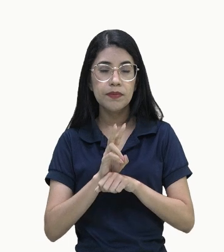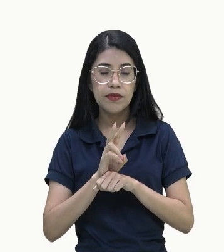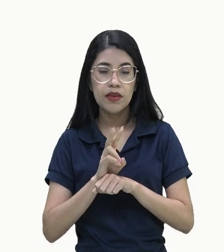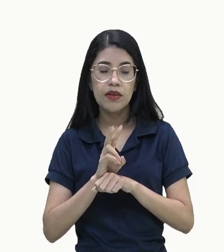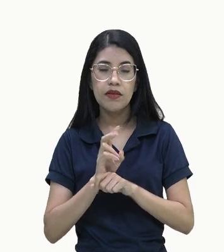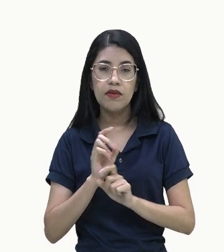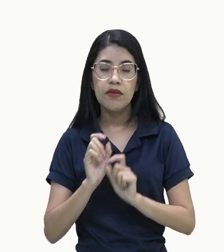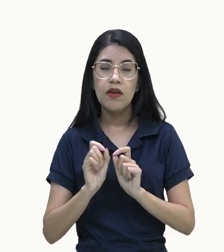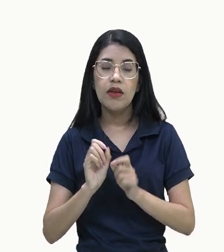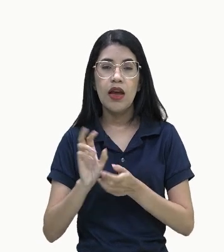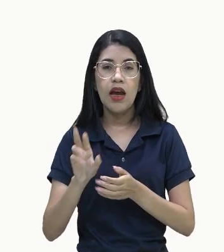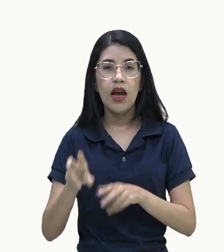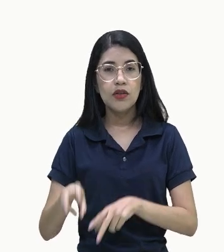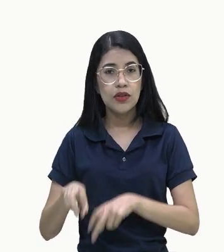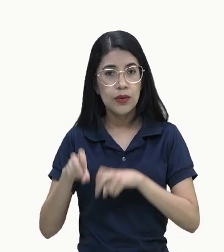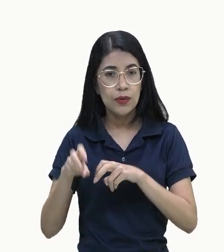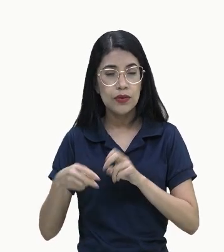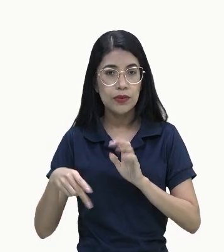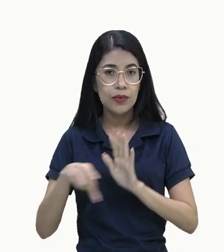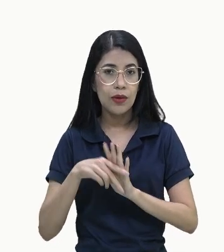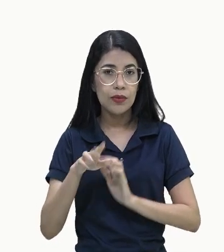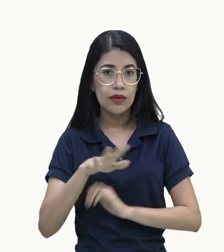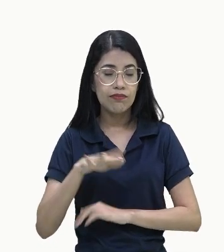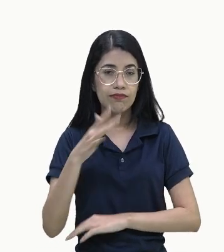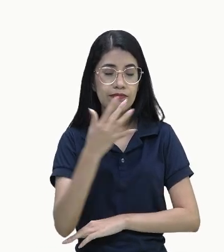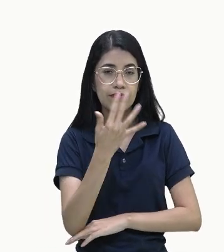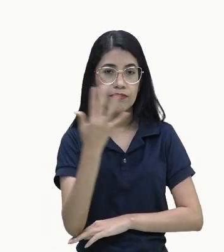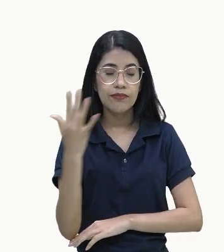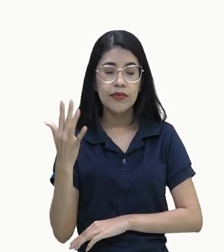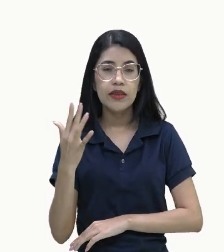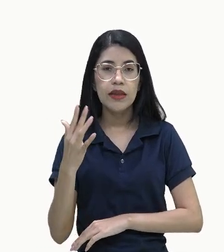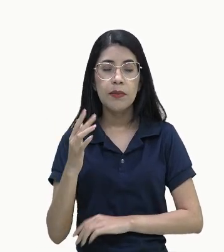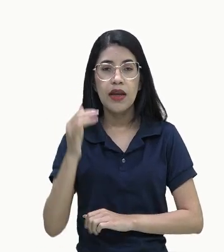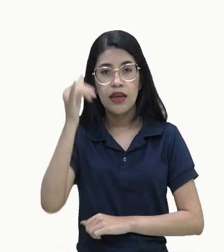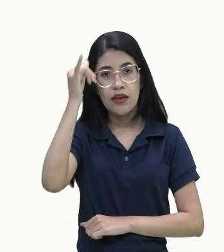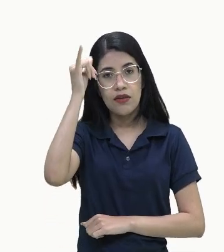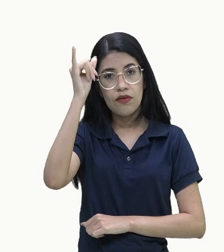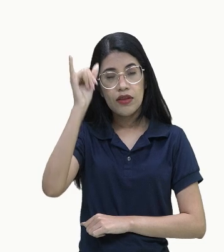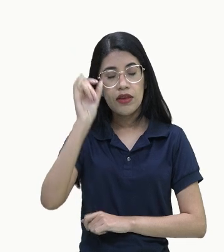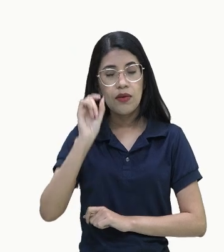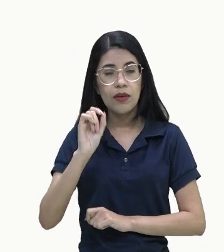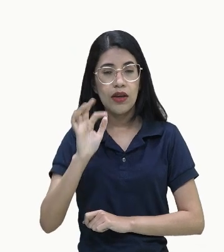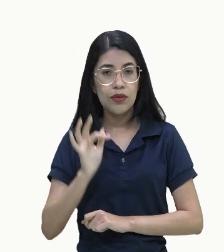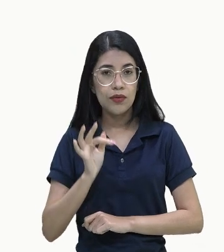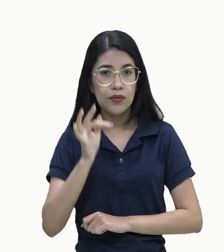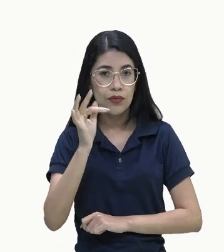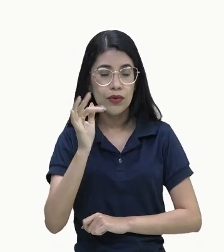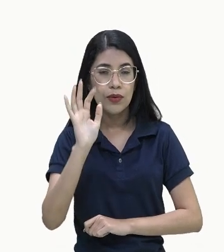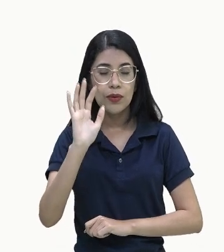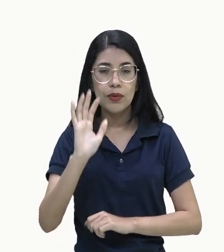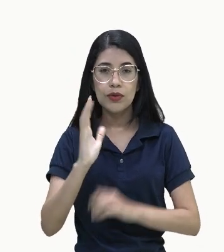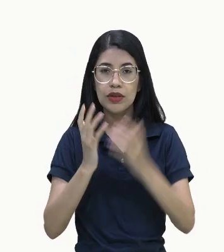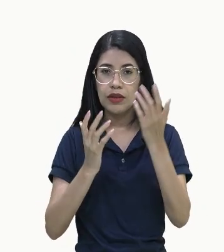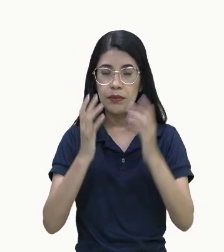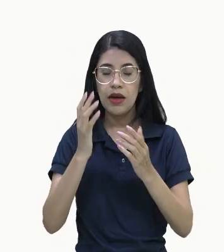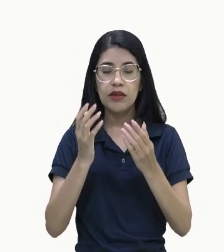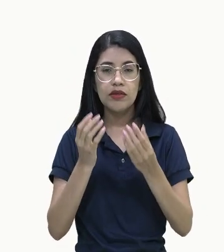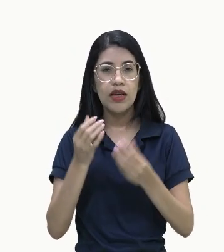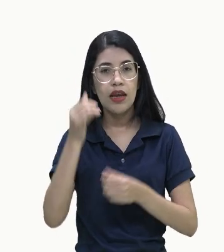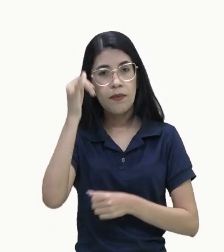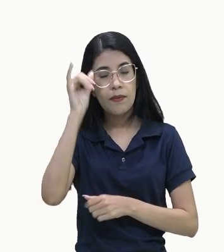os recursos naturais de modo a evitar os eventos climáticos